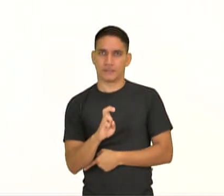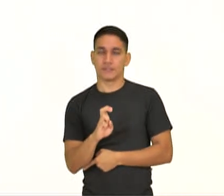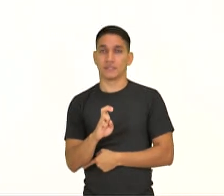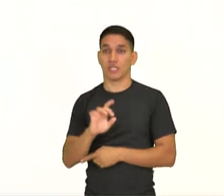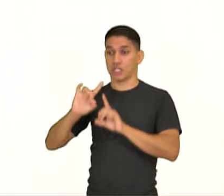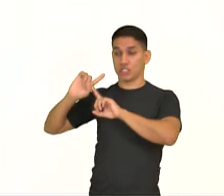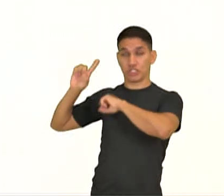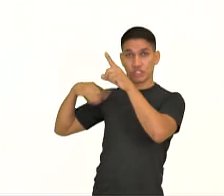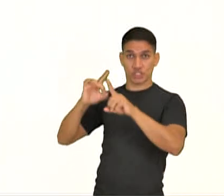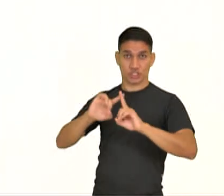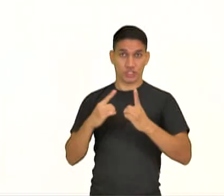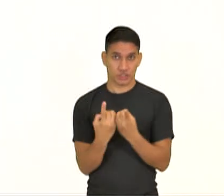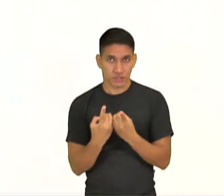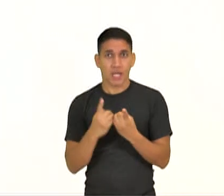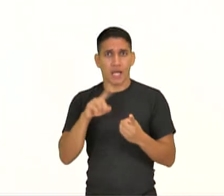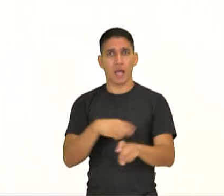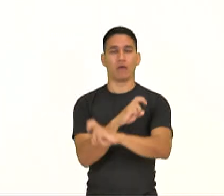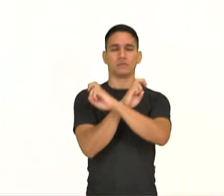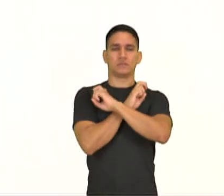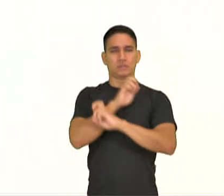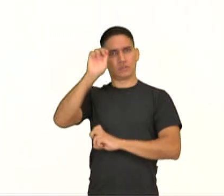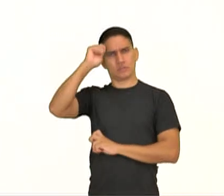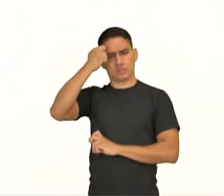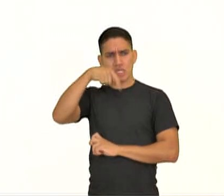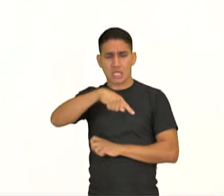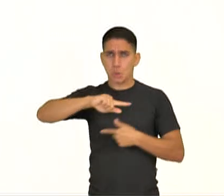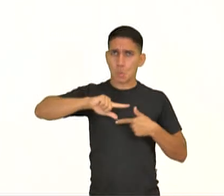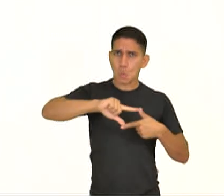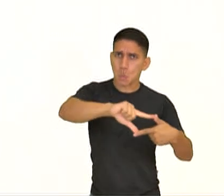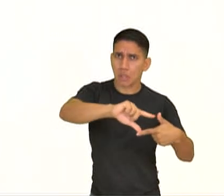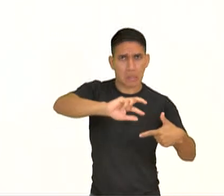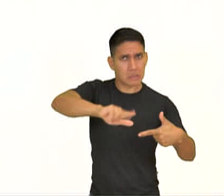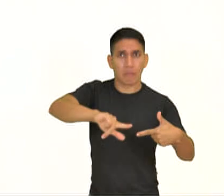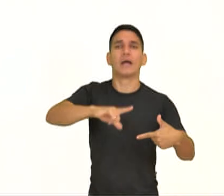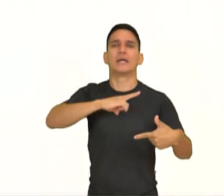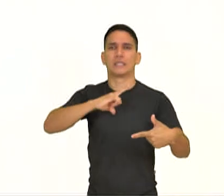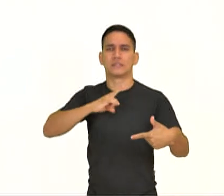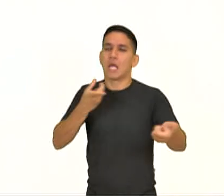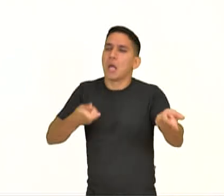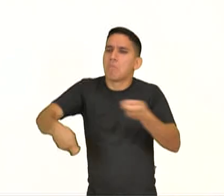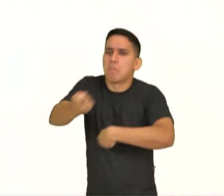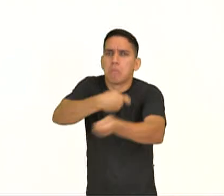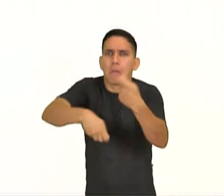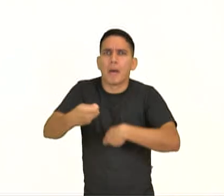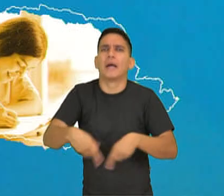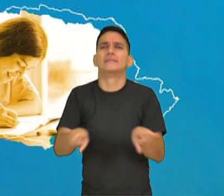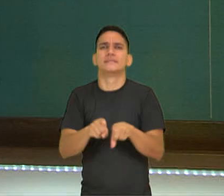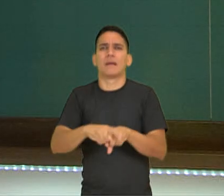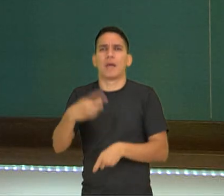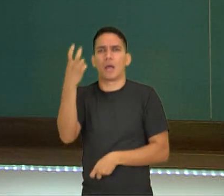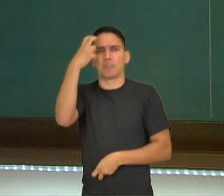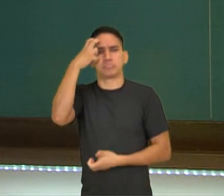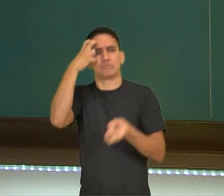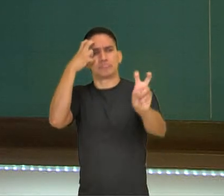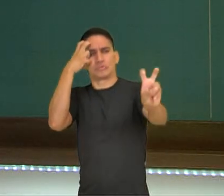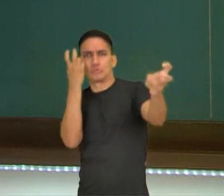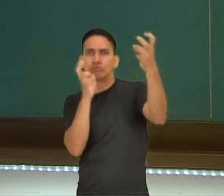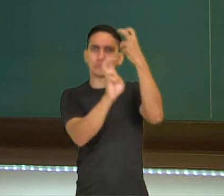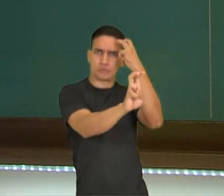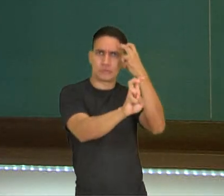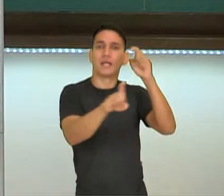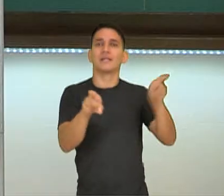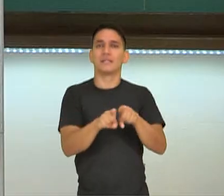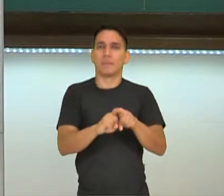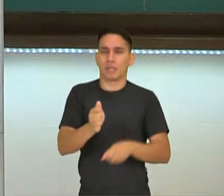negros, e que o reino de Cuxi não era isolado. Havia intensa troca comercial e cultural, inclusive com o